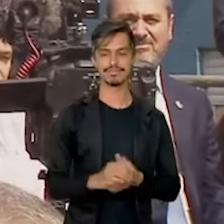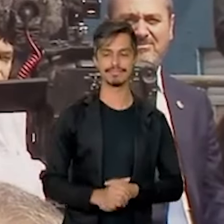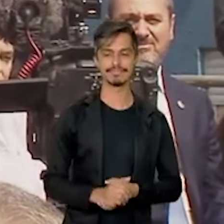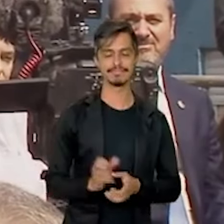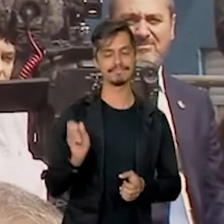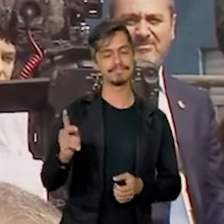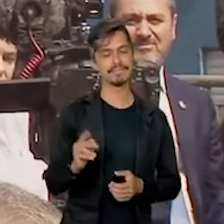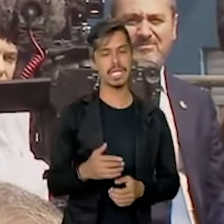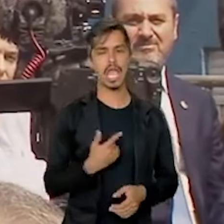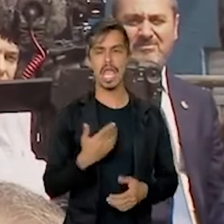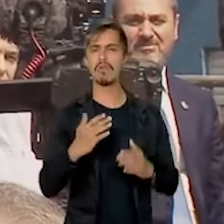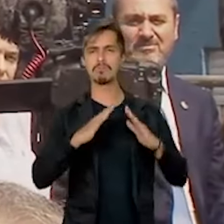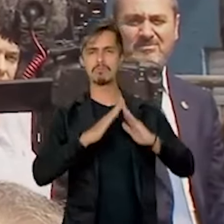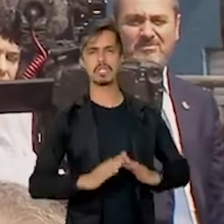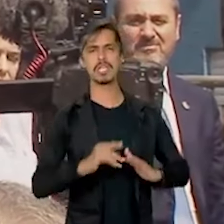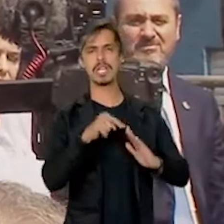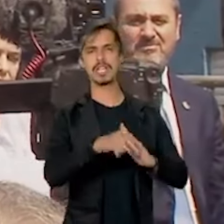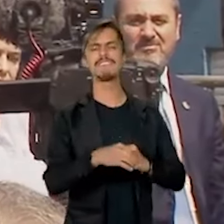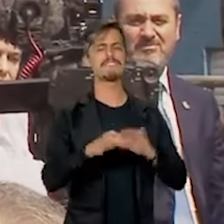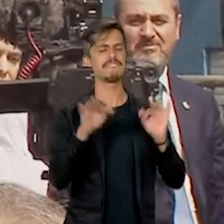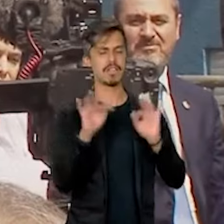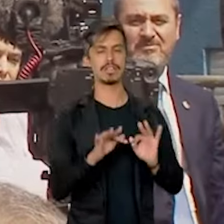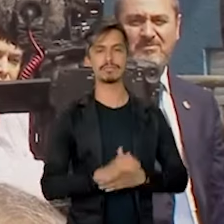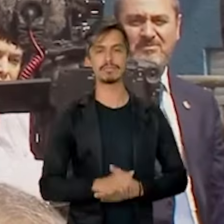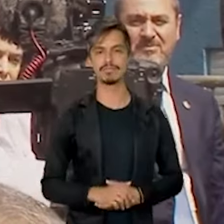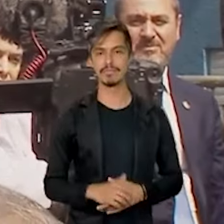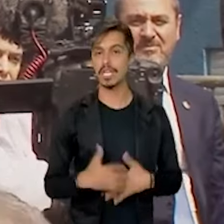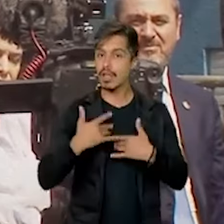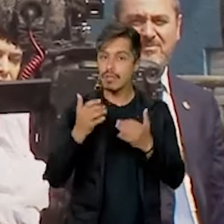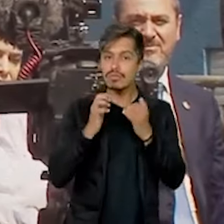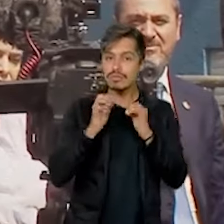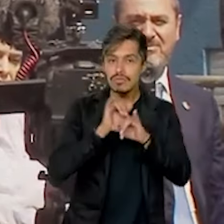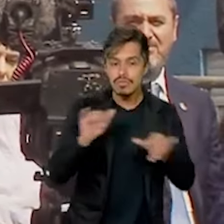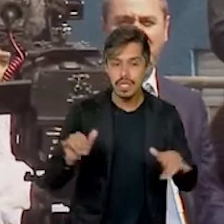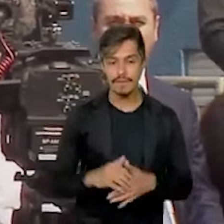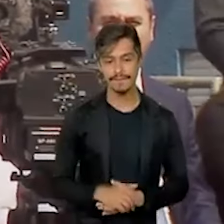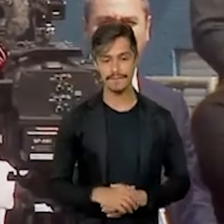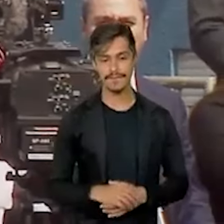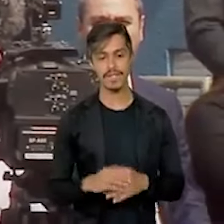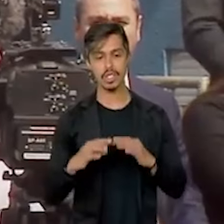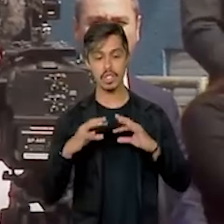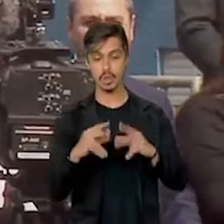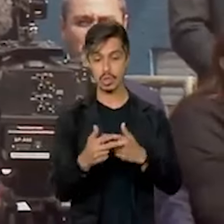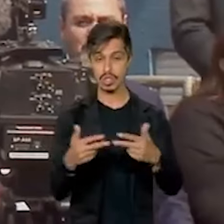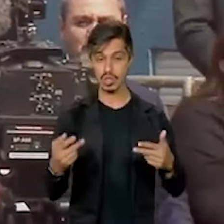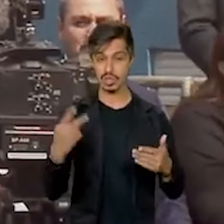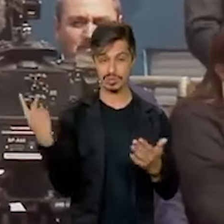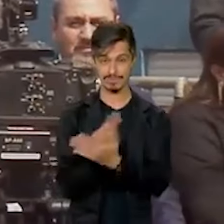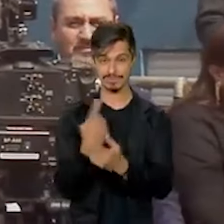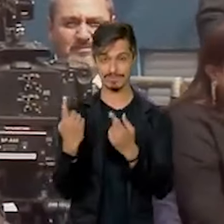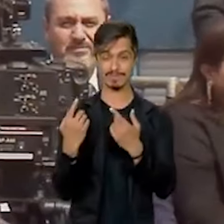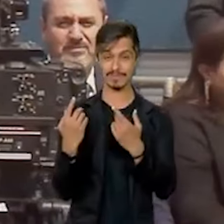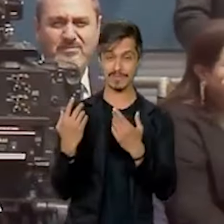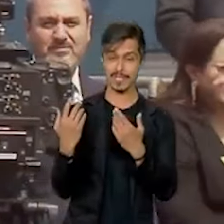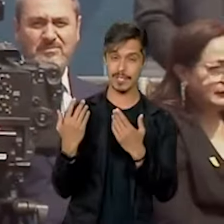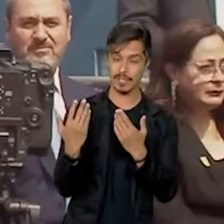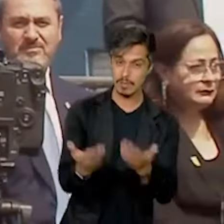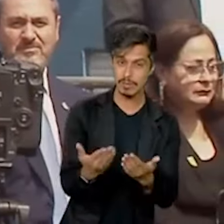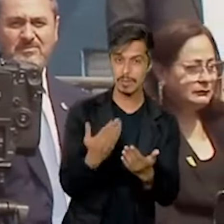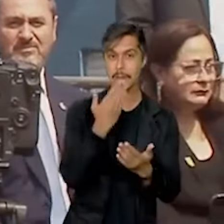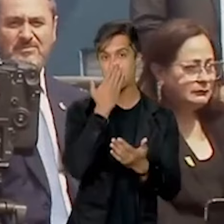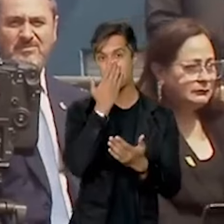morei muito feliz naquela casa. Então, eu quero dizer para vocês, cada coisa que acontece com vocês, não acontece com